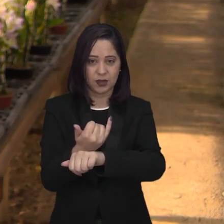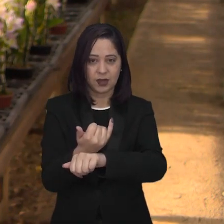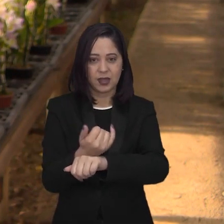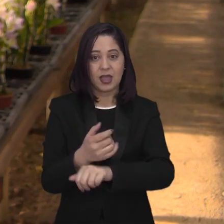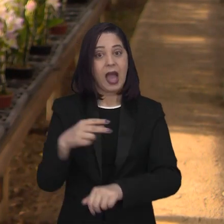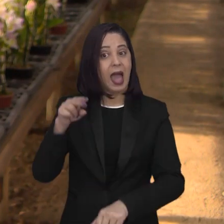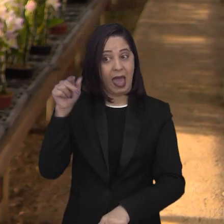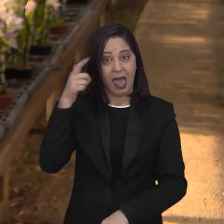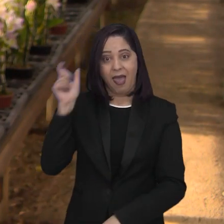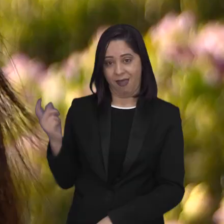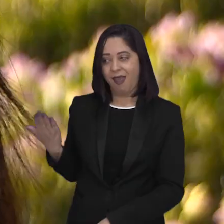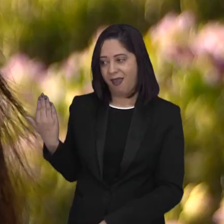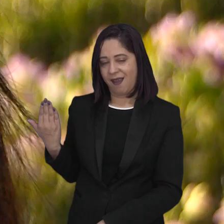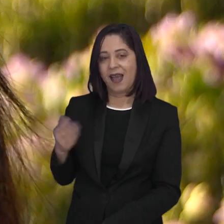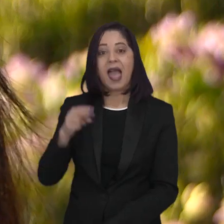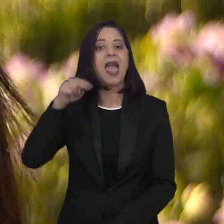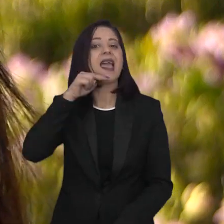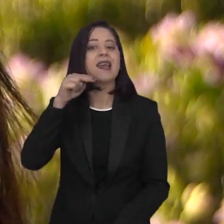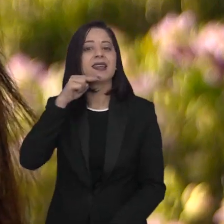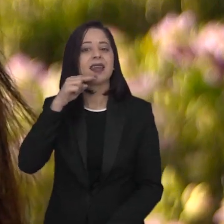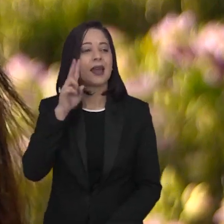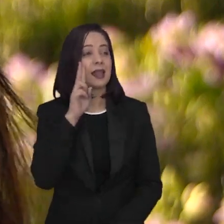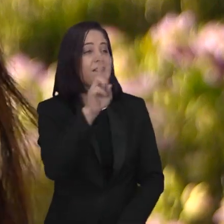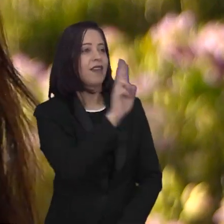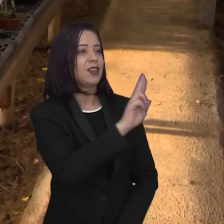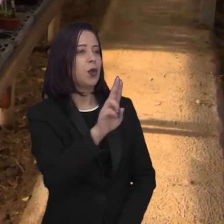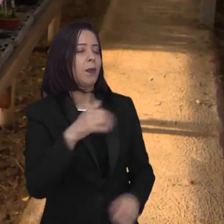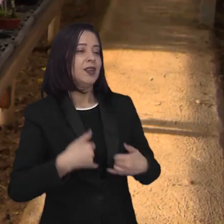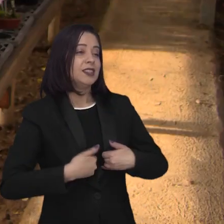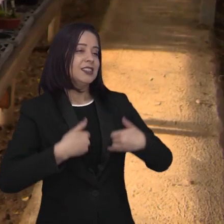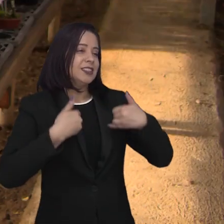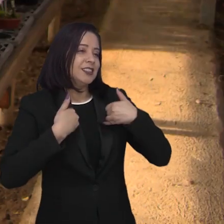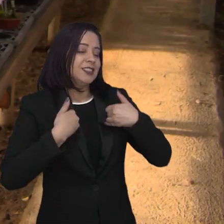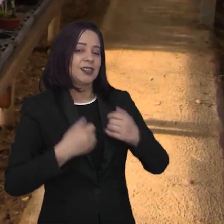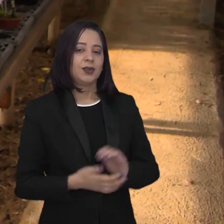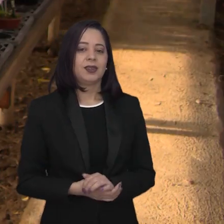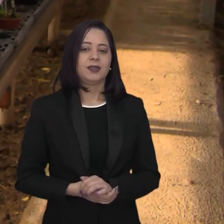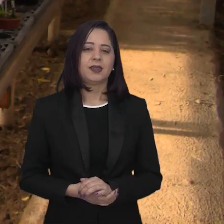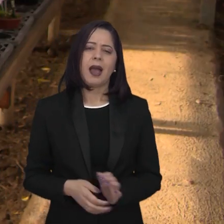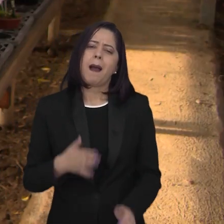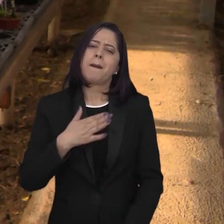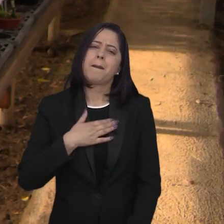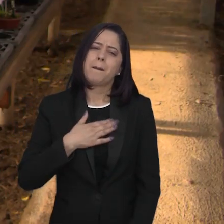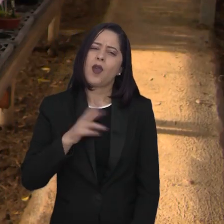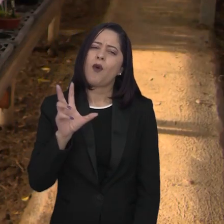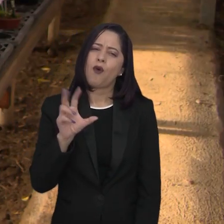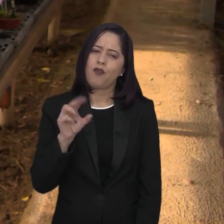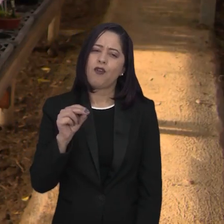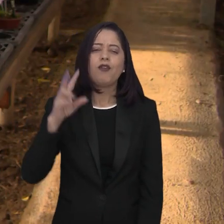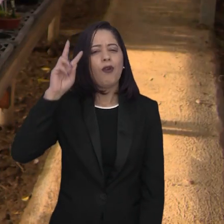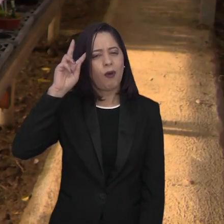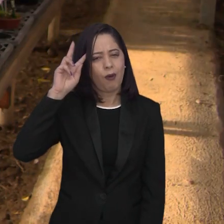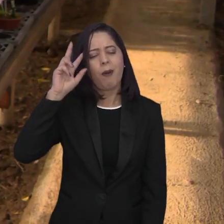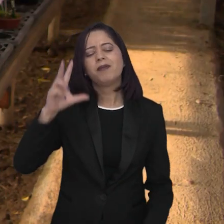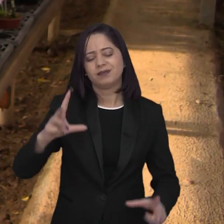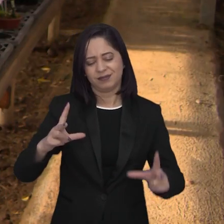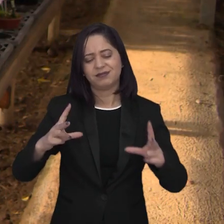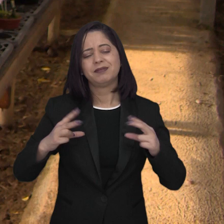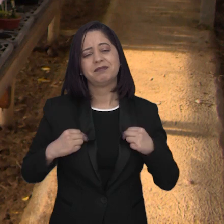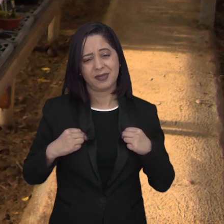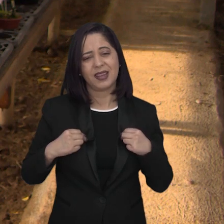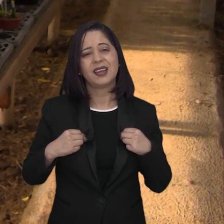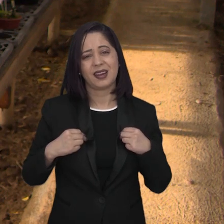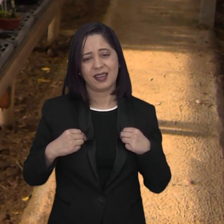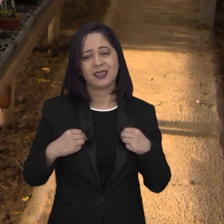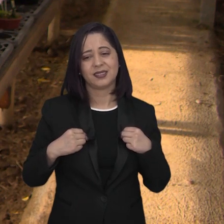um parque tão importante é motivo de orgulho. Então ele mereceu. Ele deve estar feliz com o